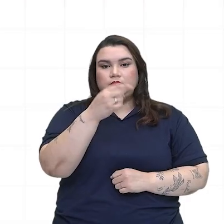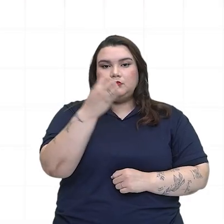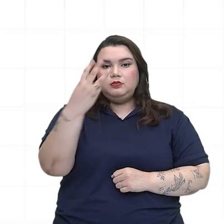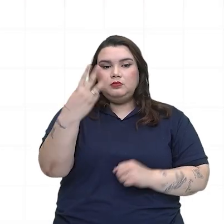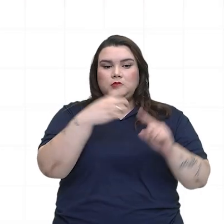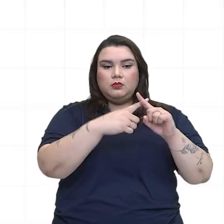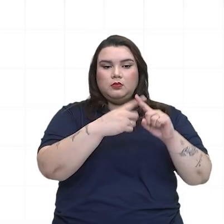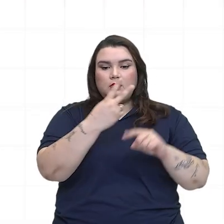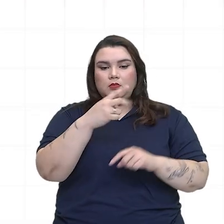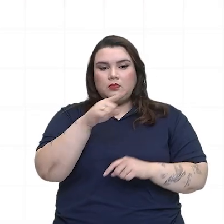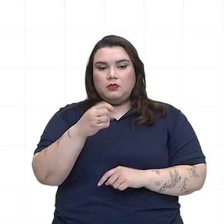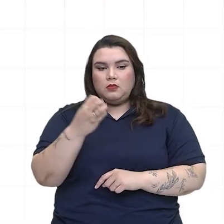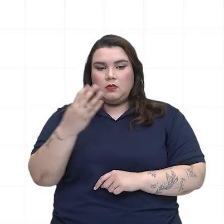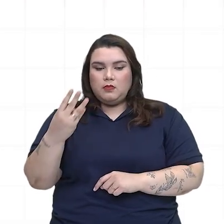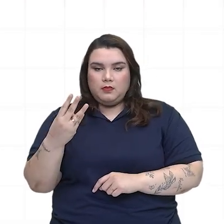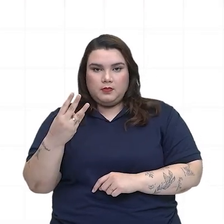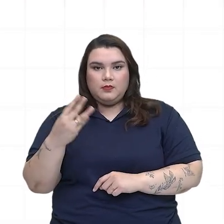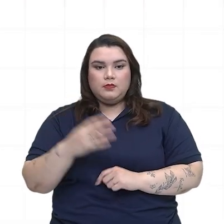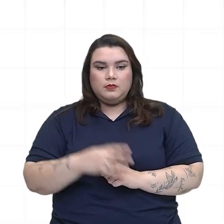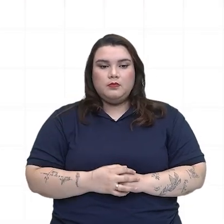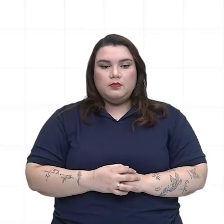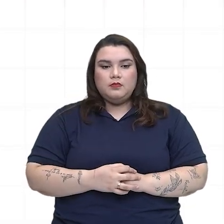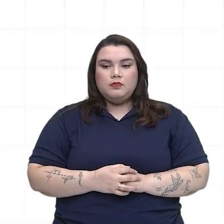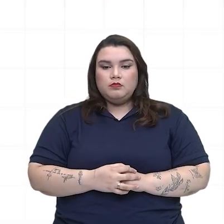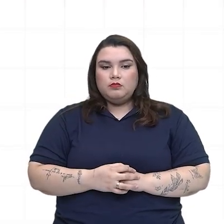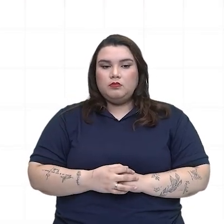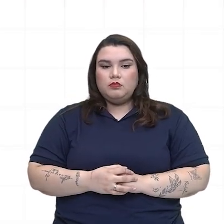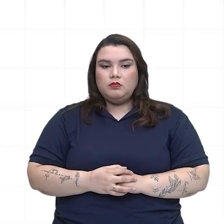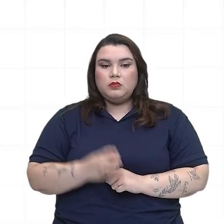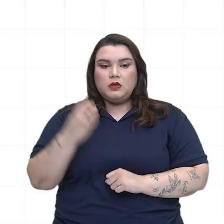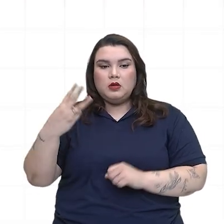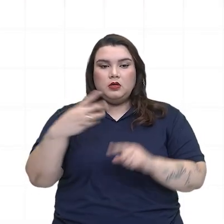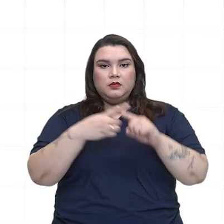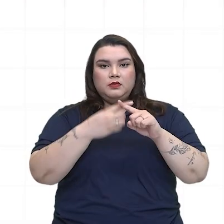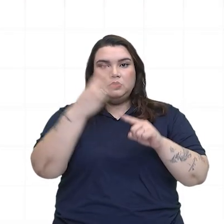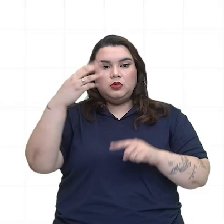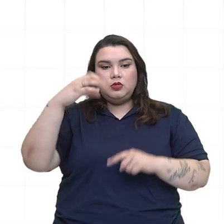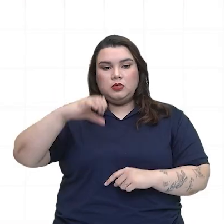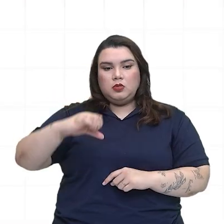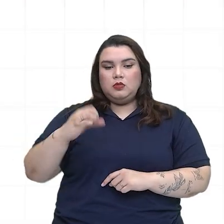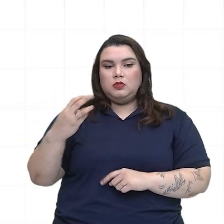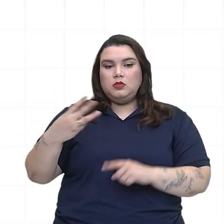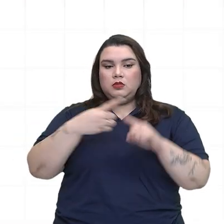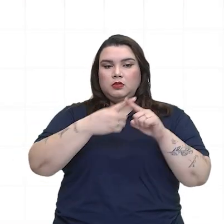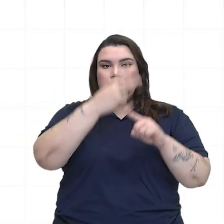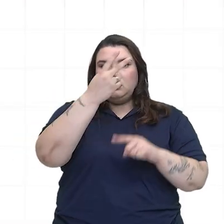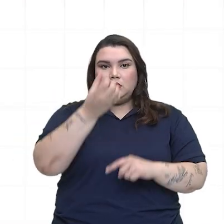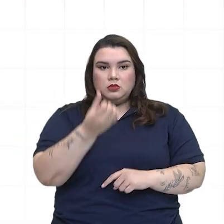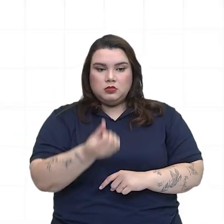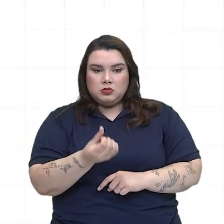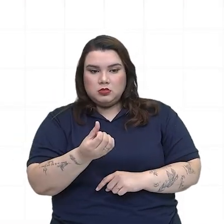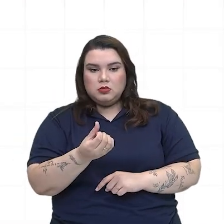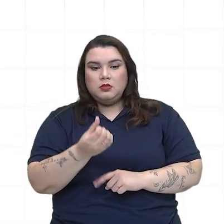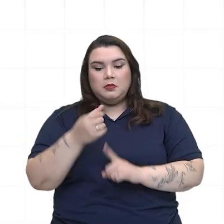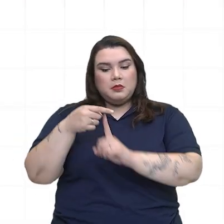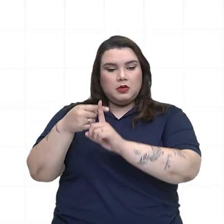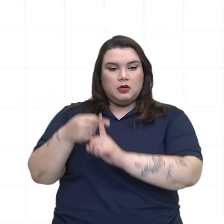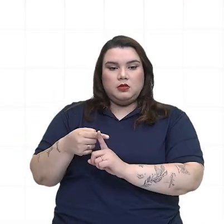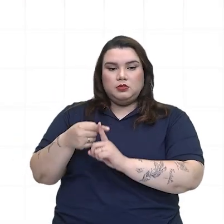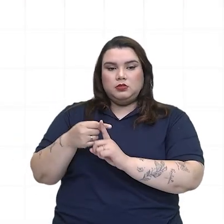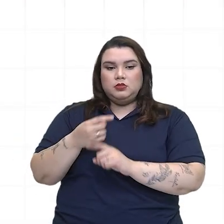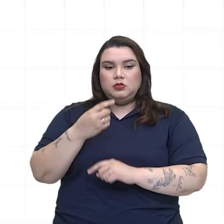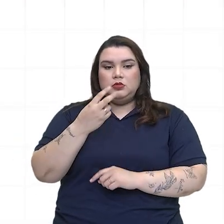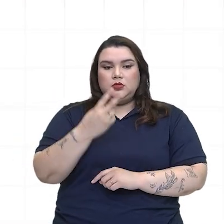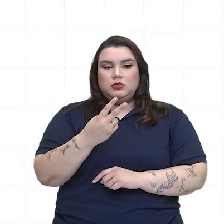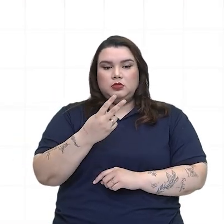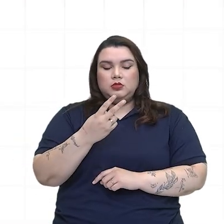2,3 vezes 2,3. 3 vezes 3, 9. 3 vezes 2, 6, mais 2